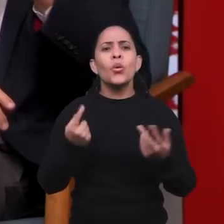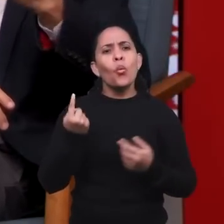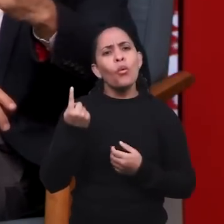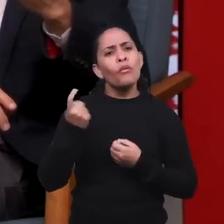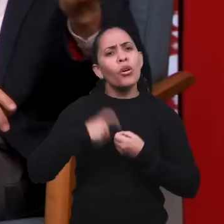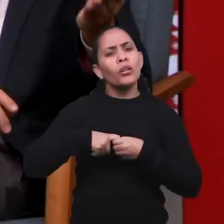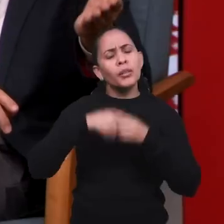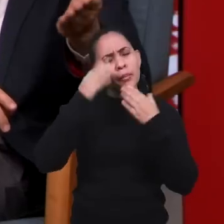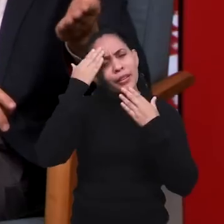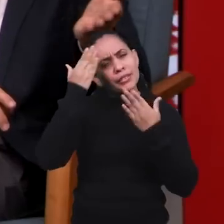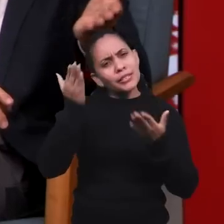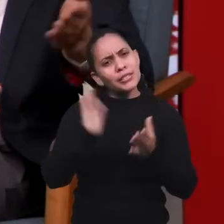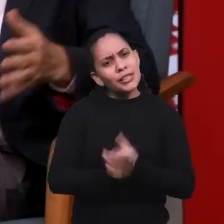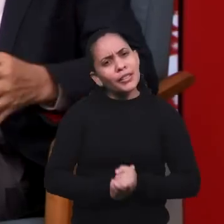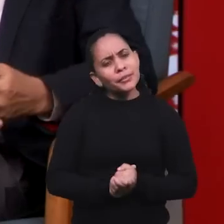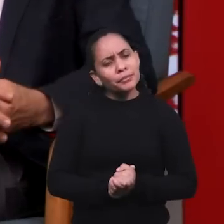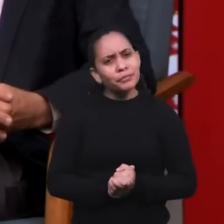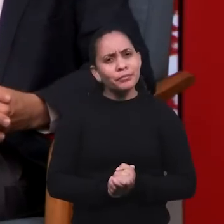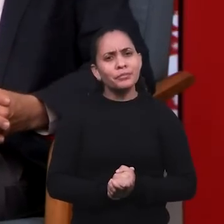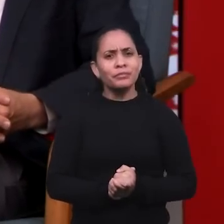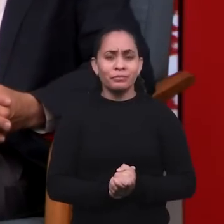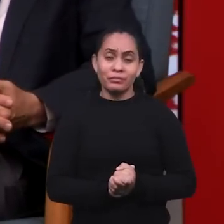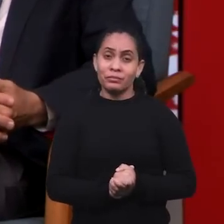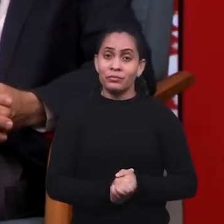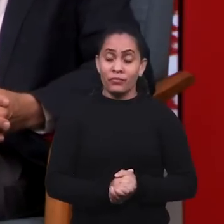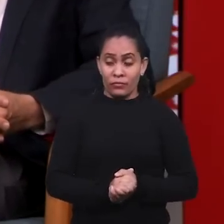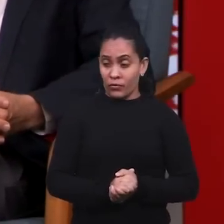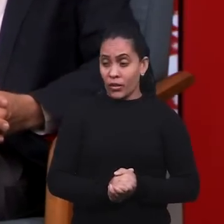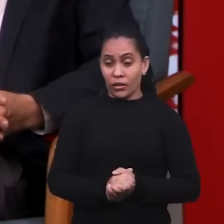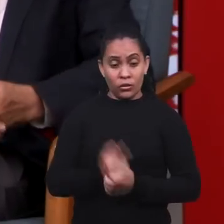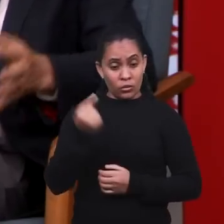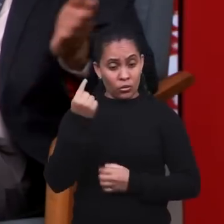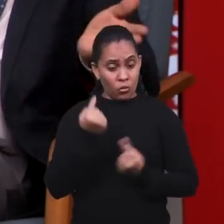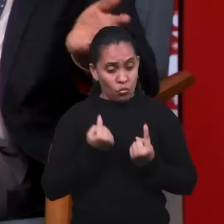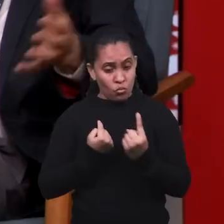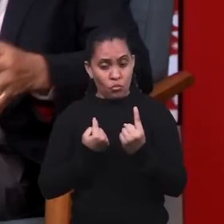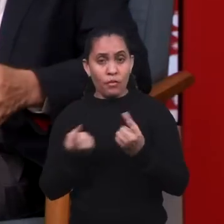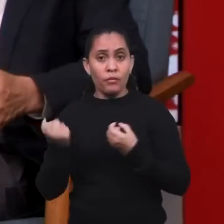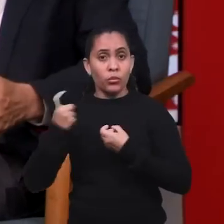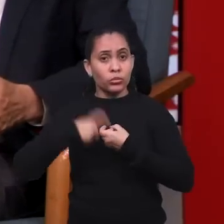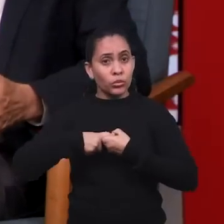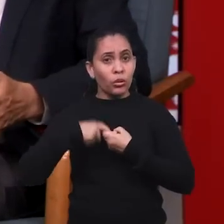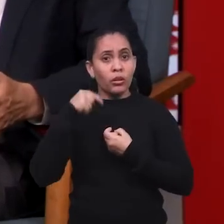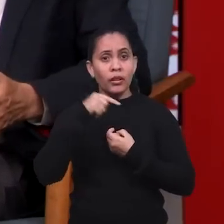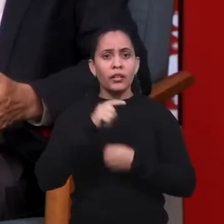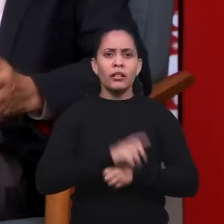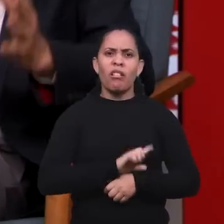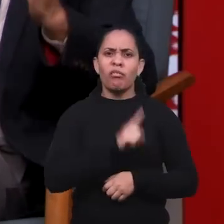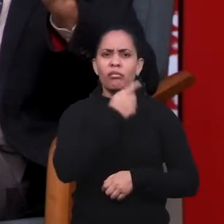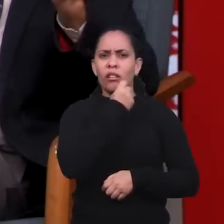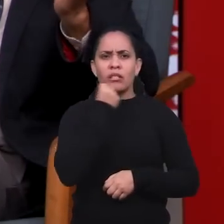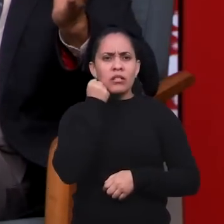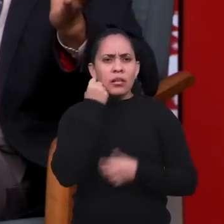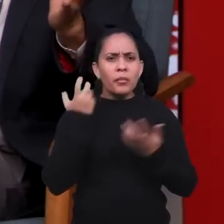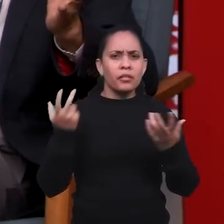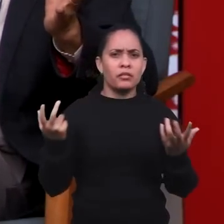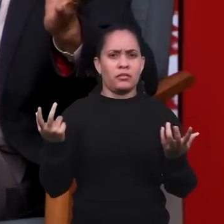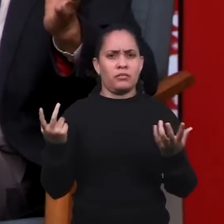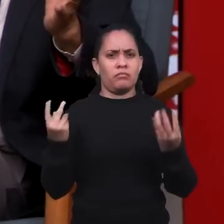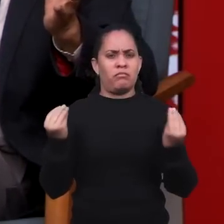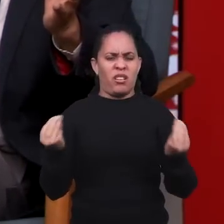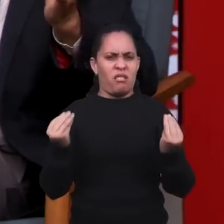agradecer, e Jesus diz a esse, né? Só esse voltou e ele é estrangeiro. Por que